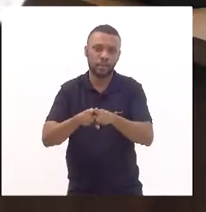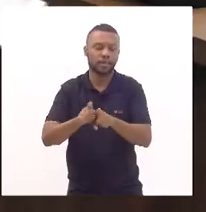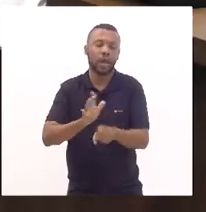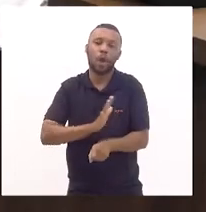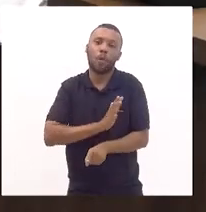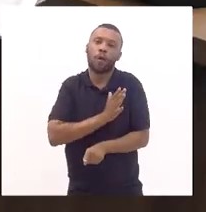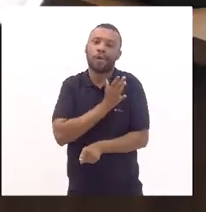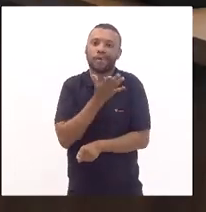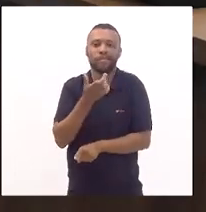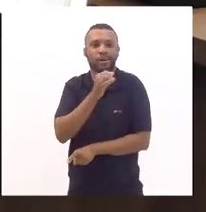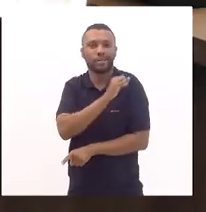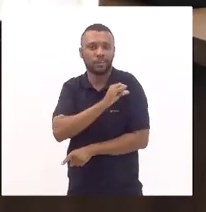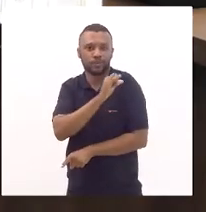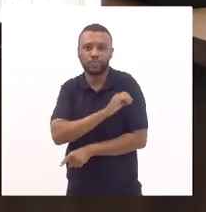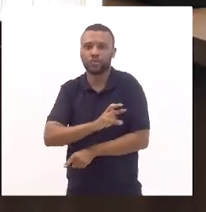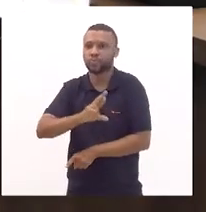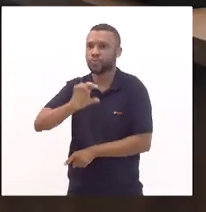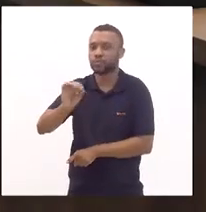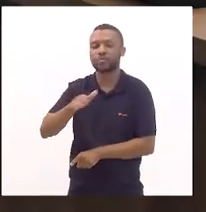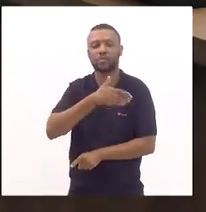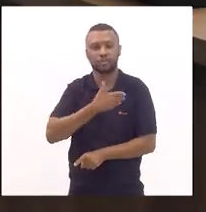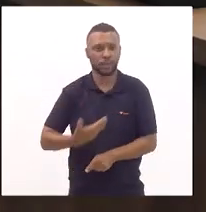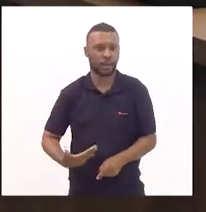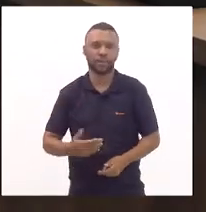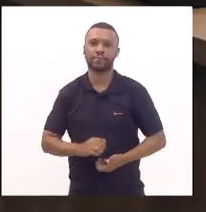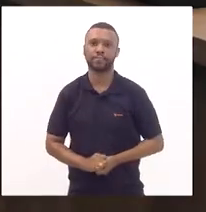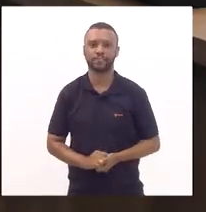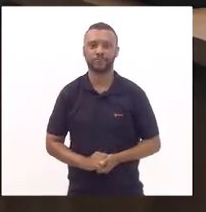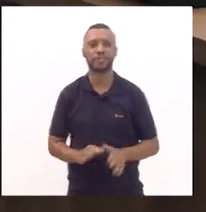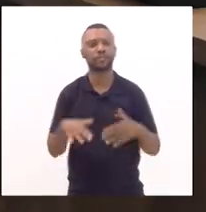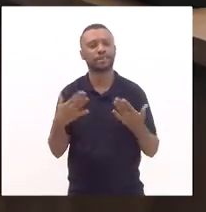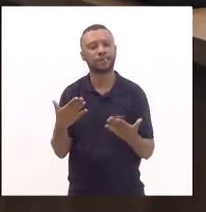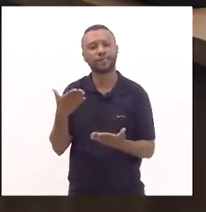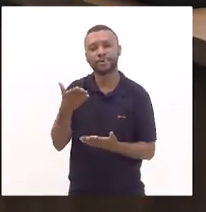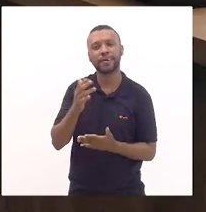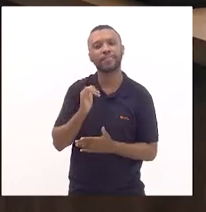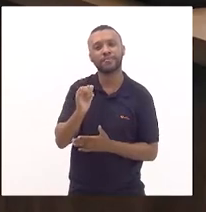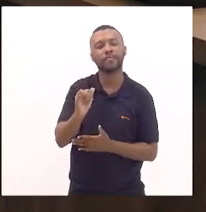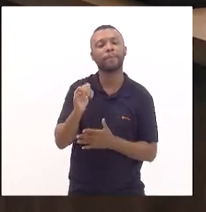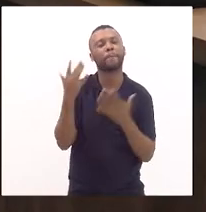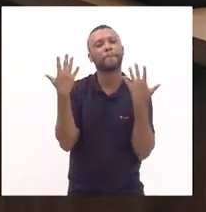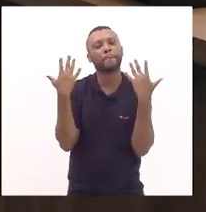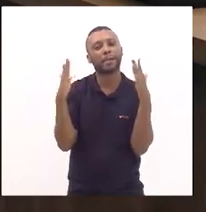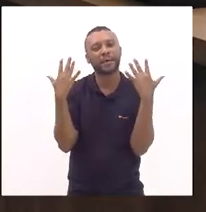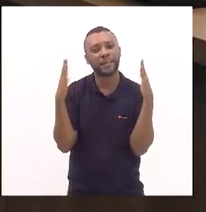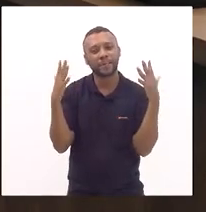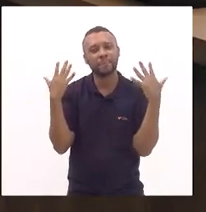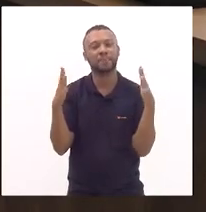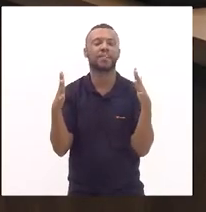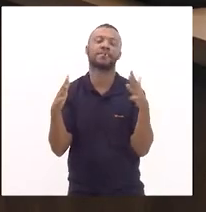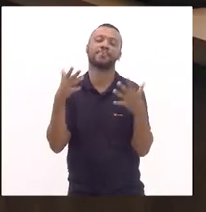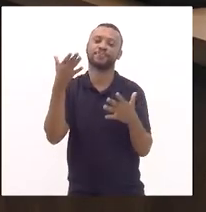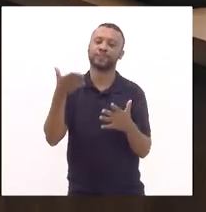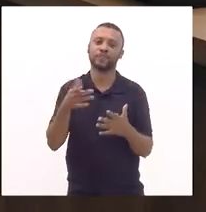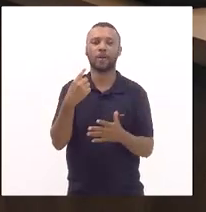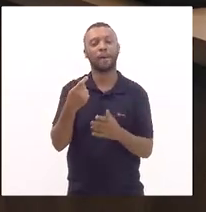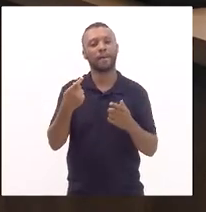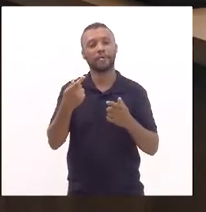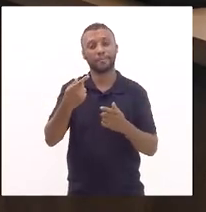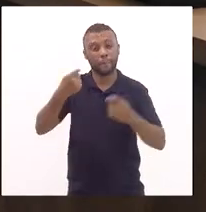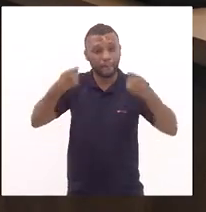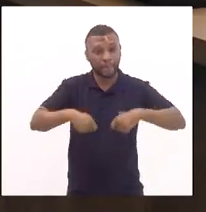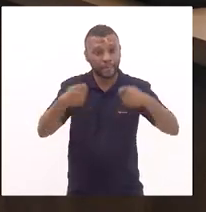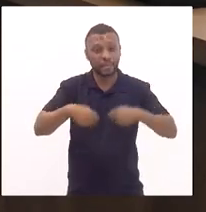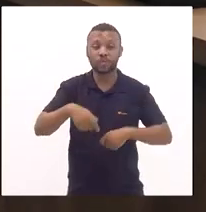horror aqui na cidade, no estado do Rio de Janeiro. Então, deputada Marta Rocha, parabéns, que a gente precisa de um